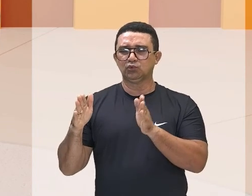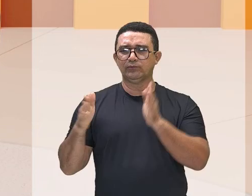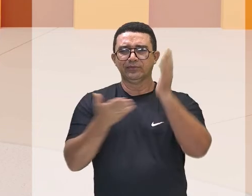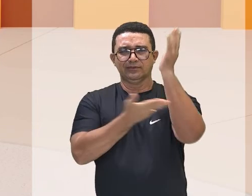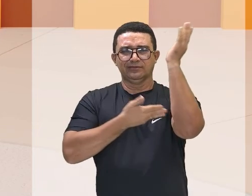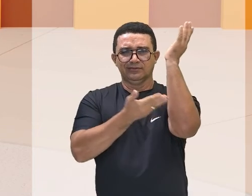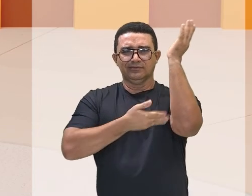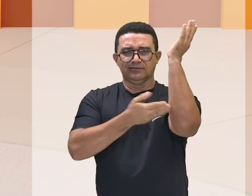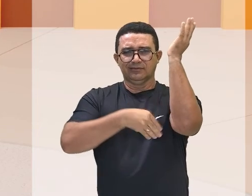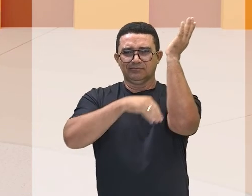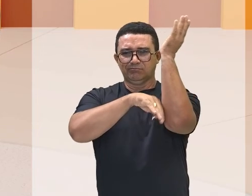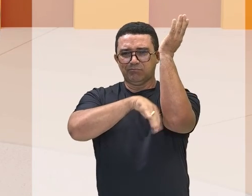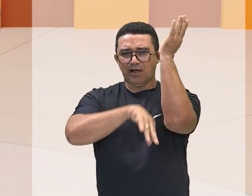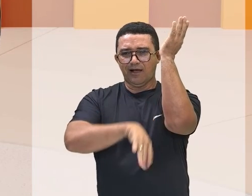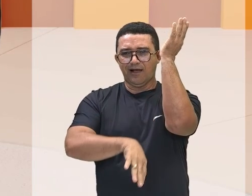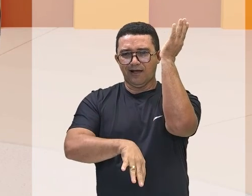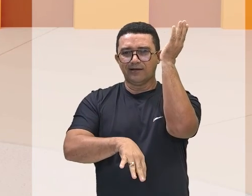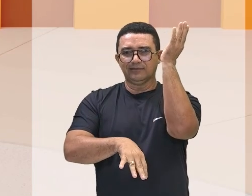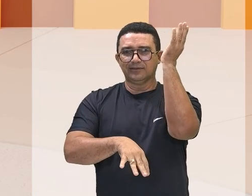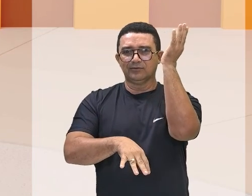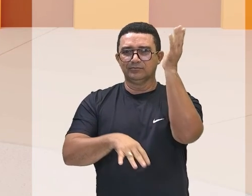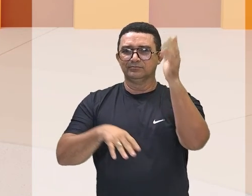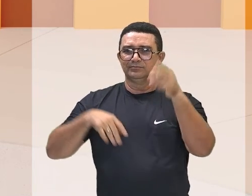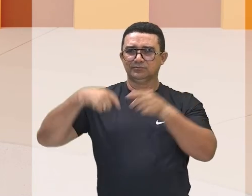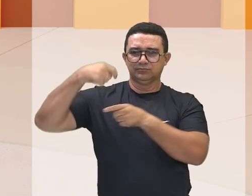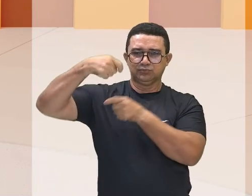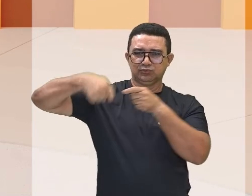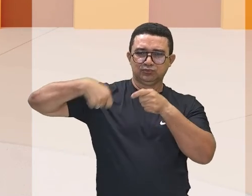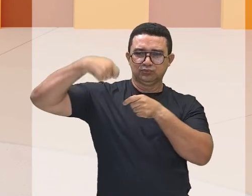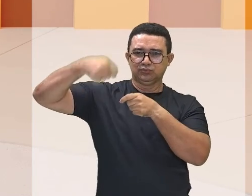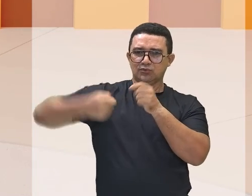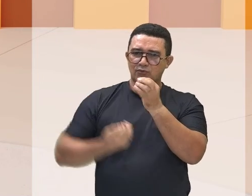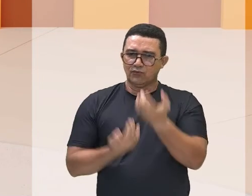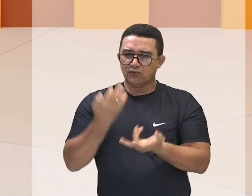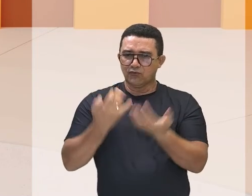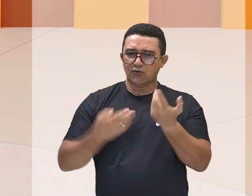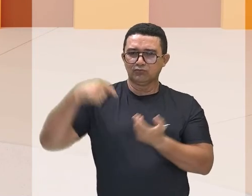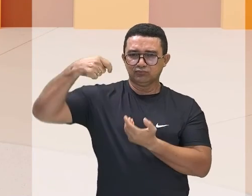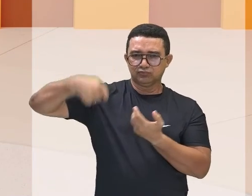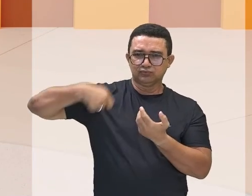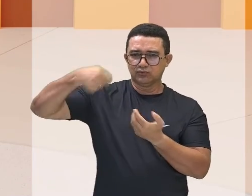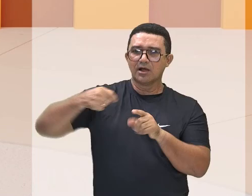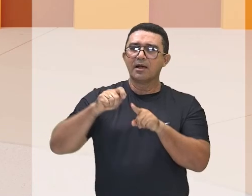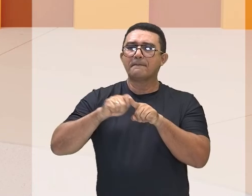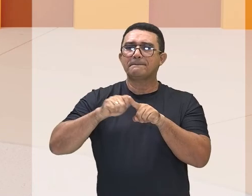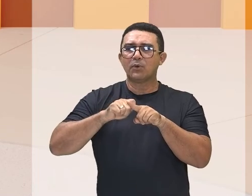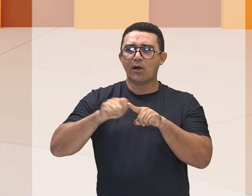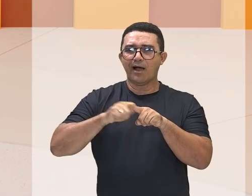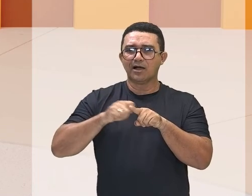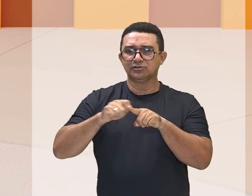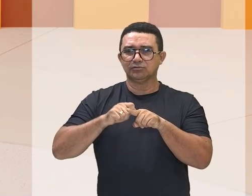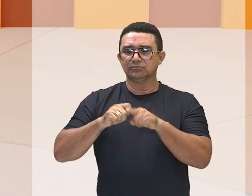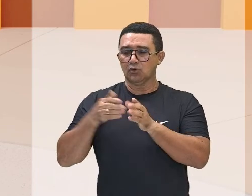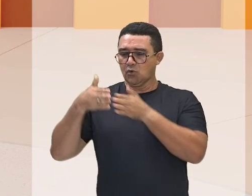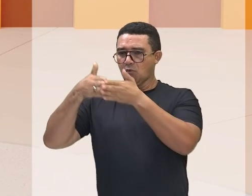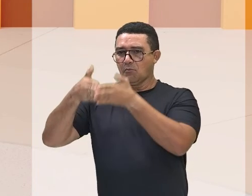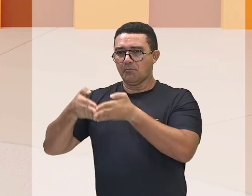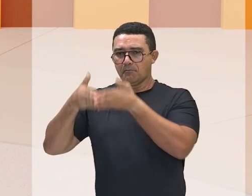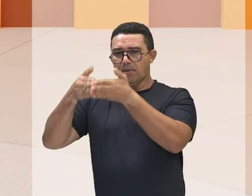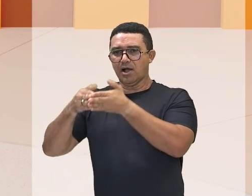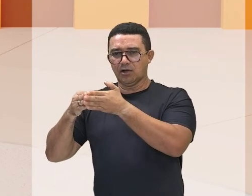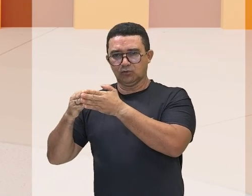famoso regatão, né, aqueles barcos comerciais que levavam produtos da capital para o interior